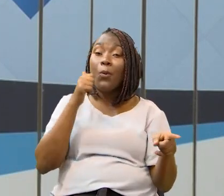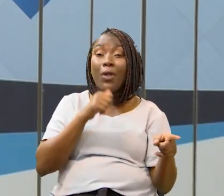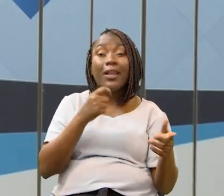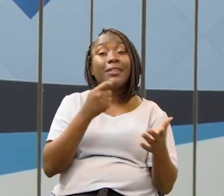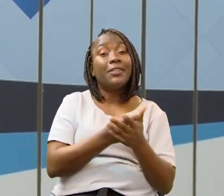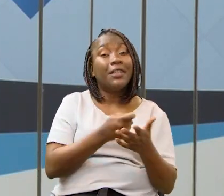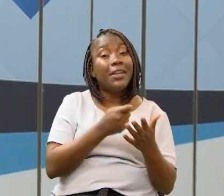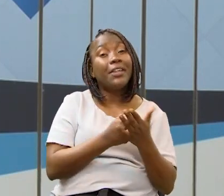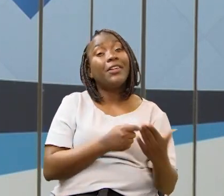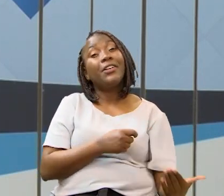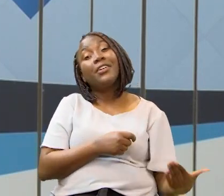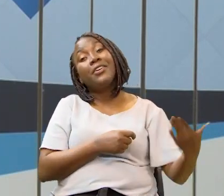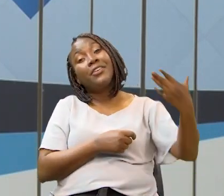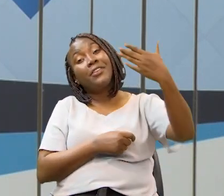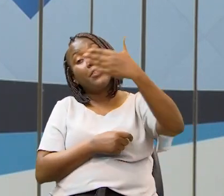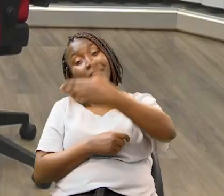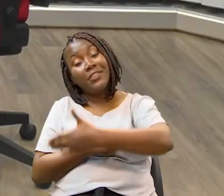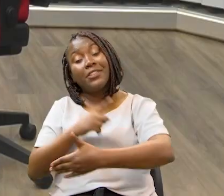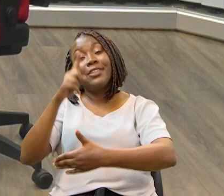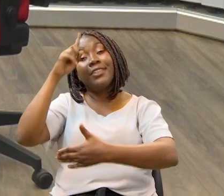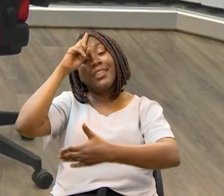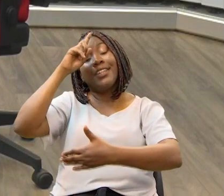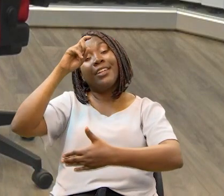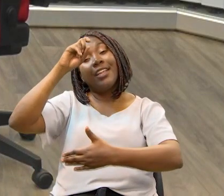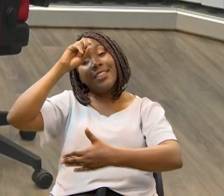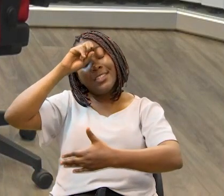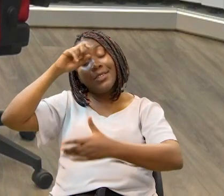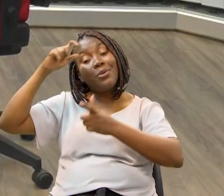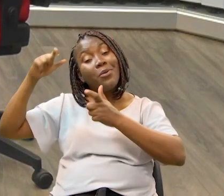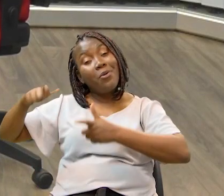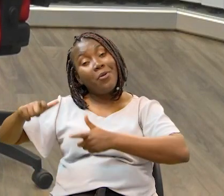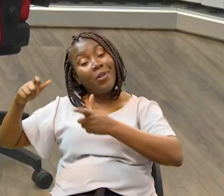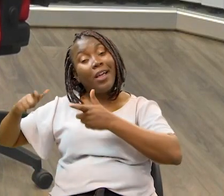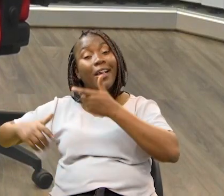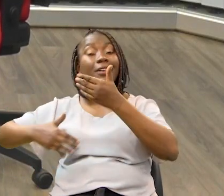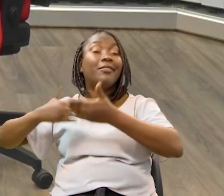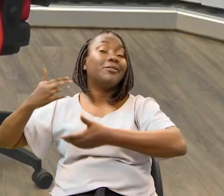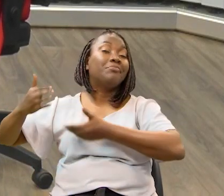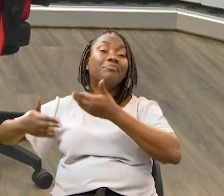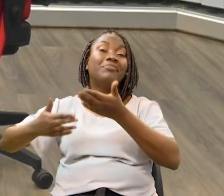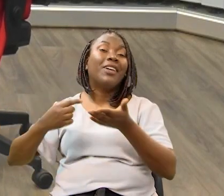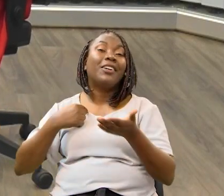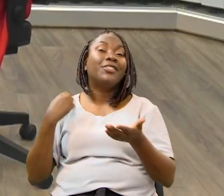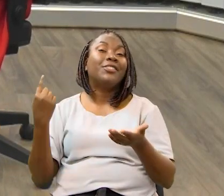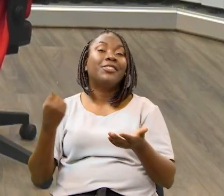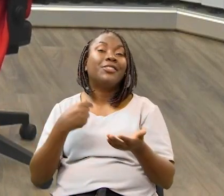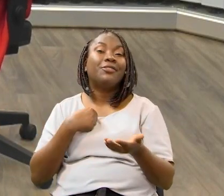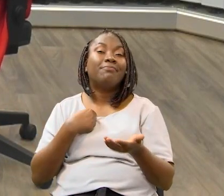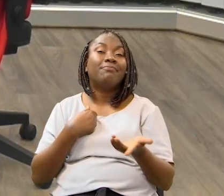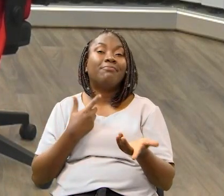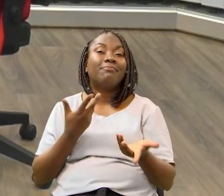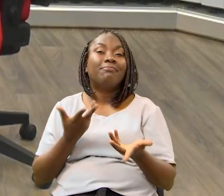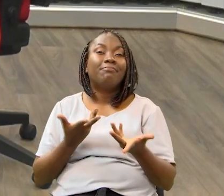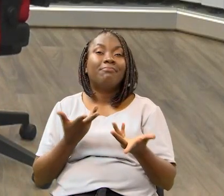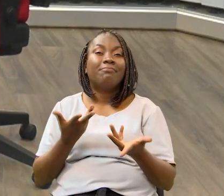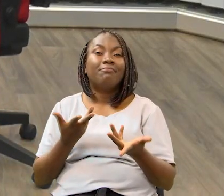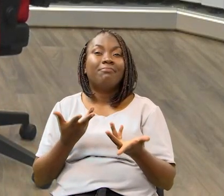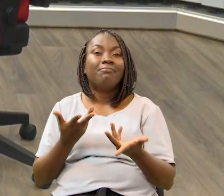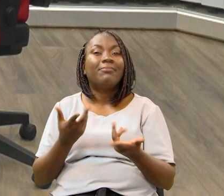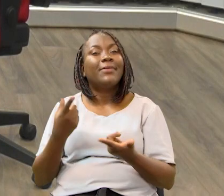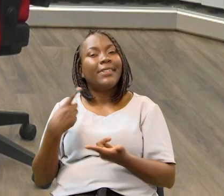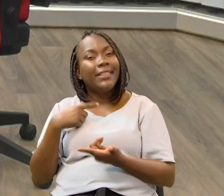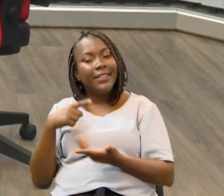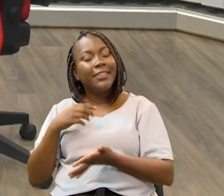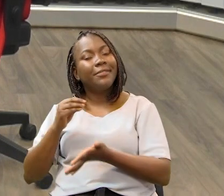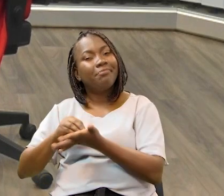que ir até a delegacia, tem que ir até o local, né, e aí a gente ainda conta com a